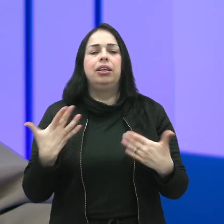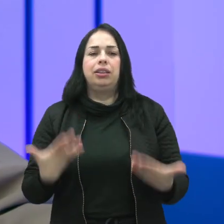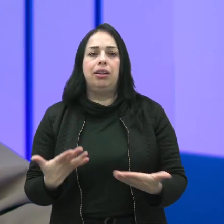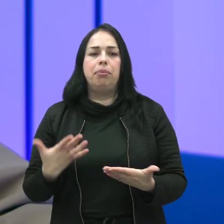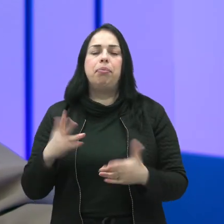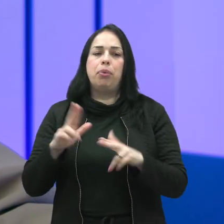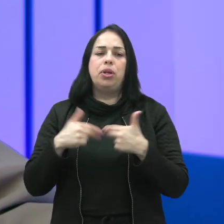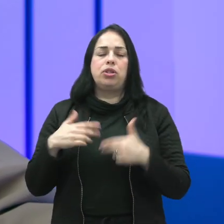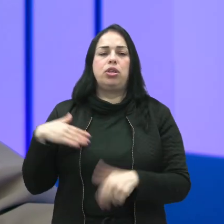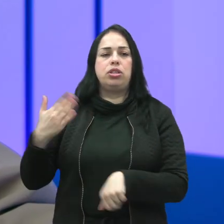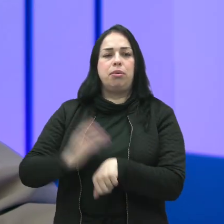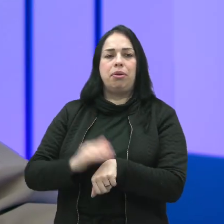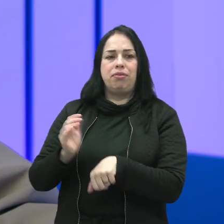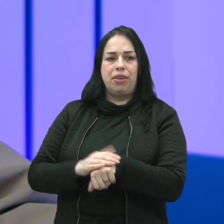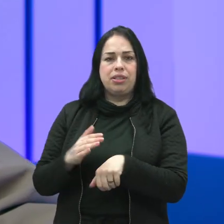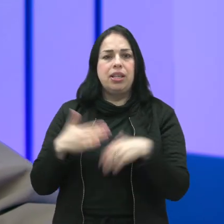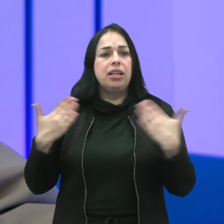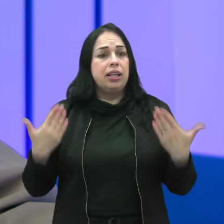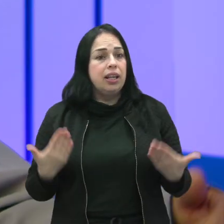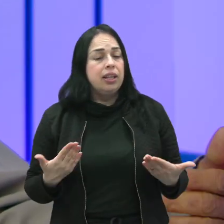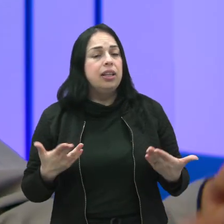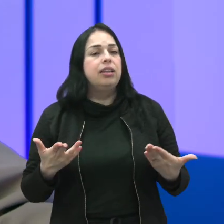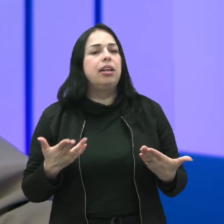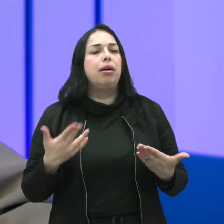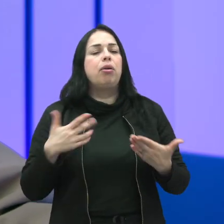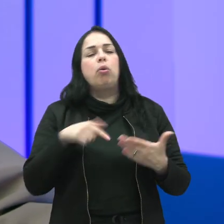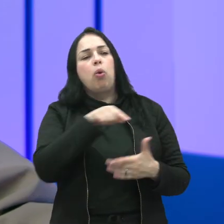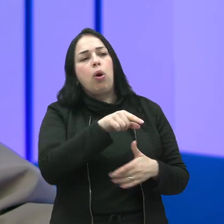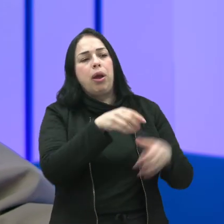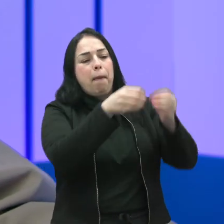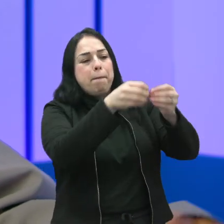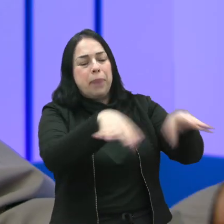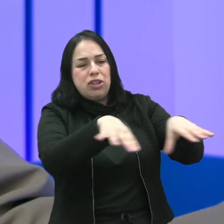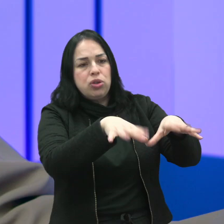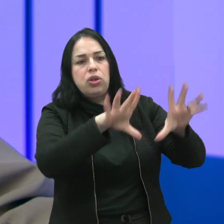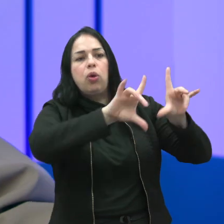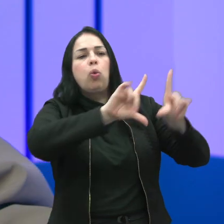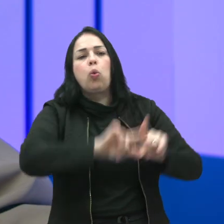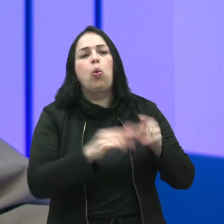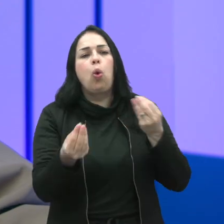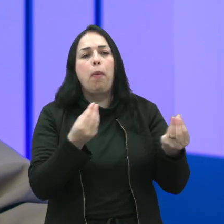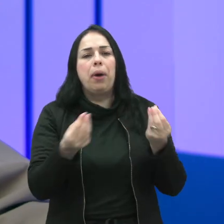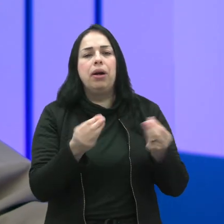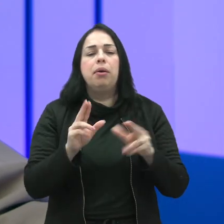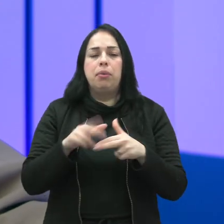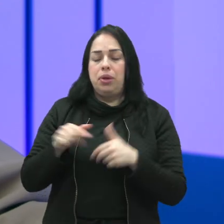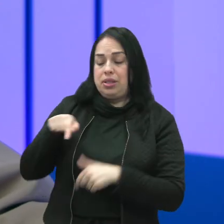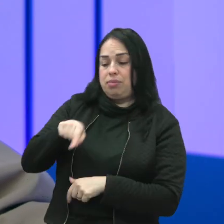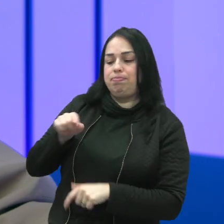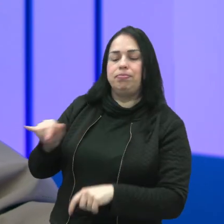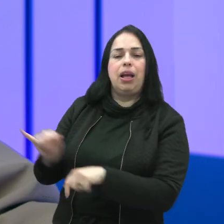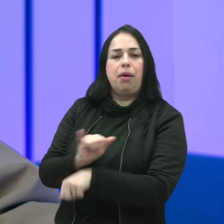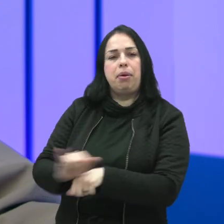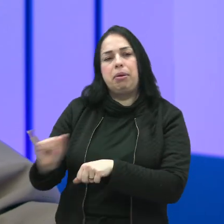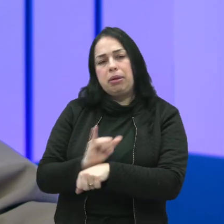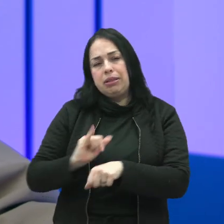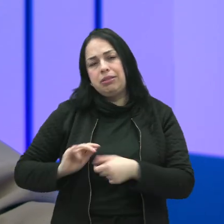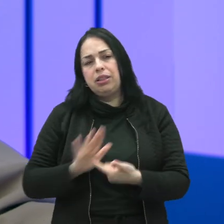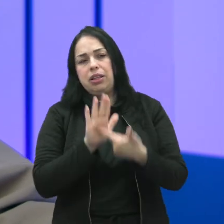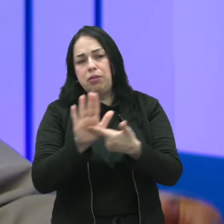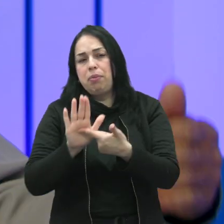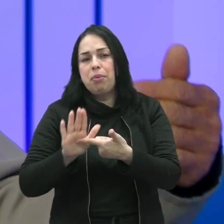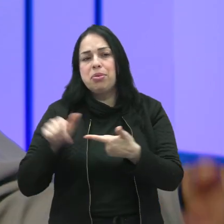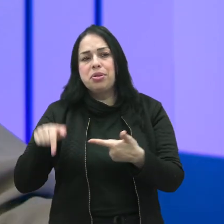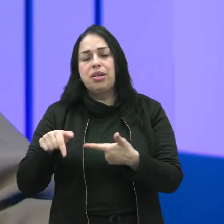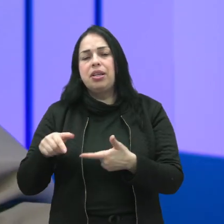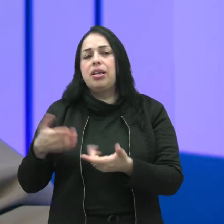com esse modelo de produção que a gente tem no planeta hoje. Então como que a gente faz para reduzir isso, né? O sistema agroflorestal é uma alternativa que a gente vem apresentando para a sociedade, que